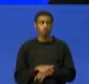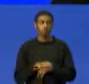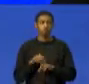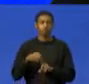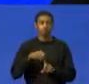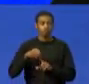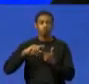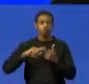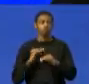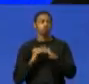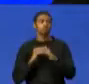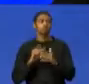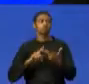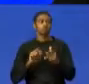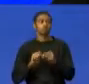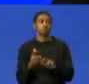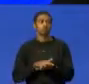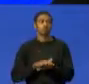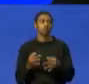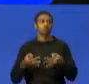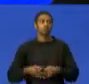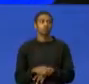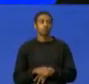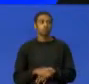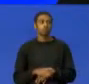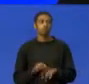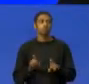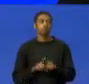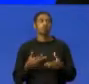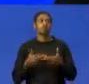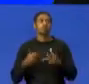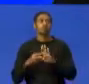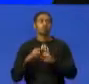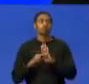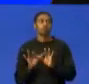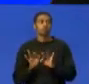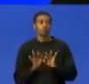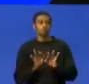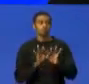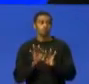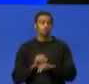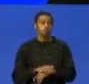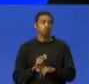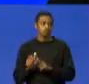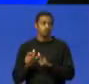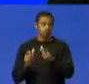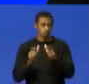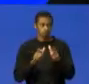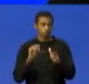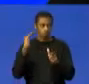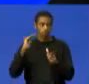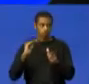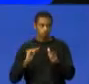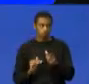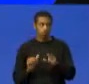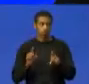a equidade e a integralidade. E as suas diretrizes organizacionais: a regionalização e